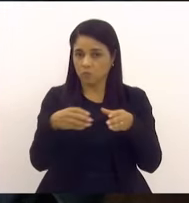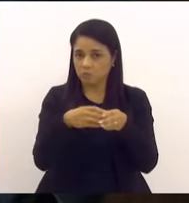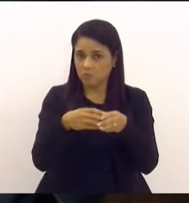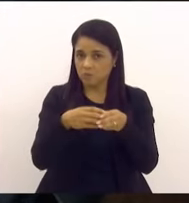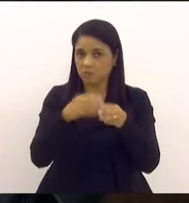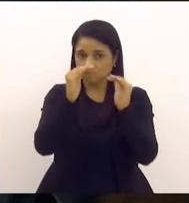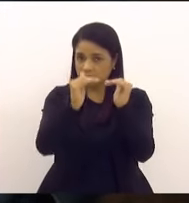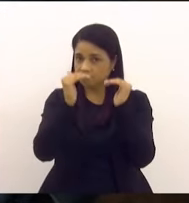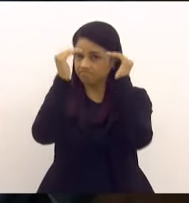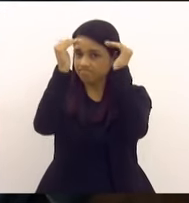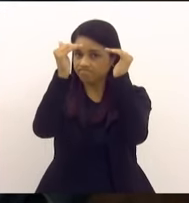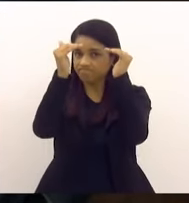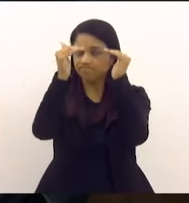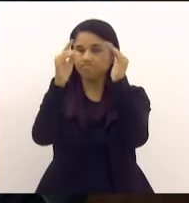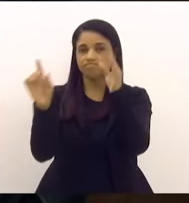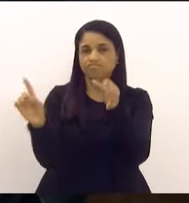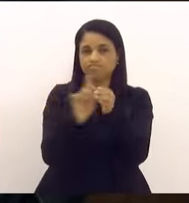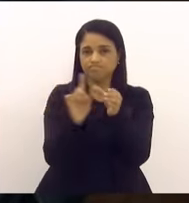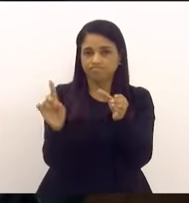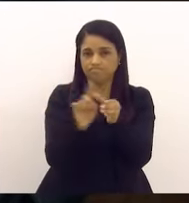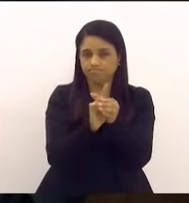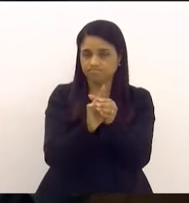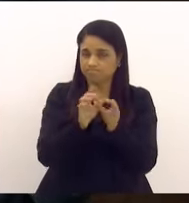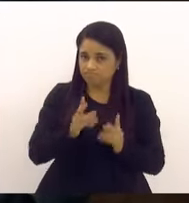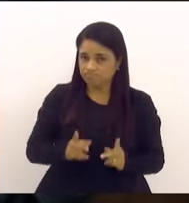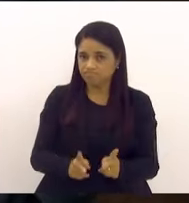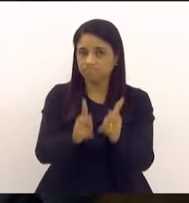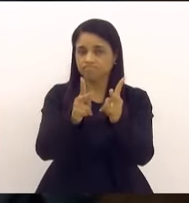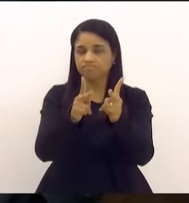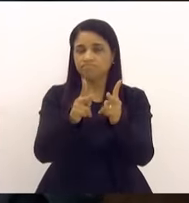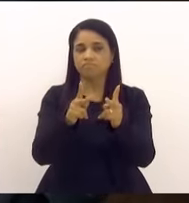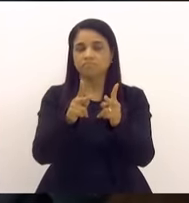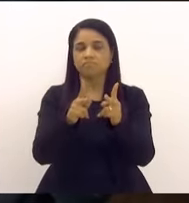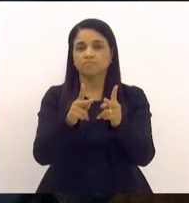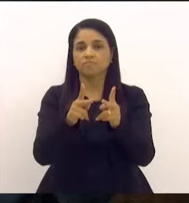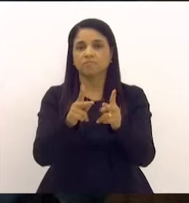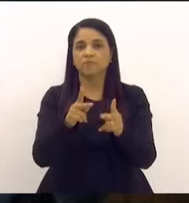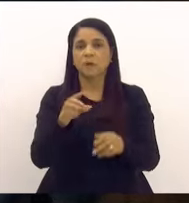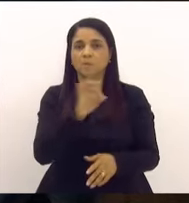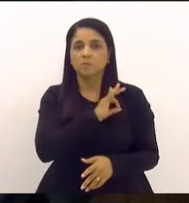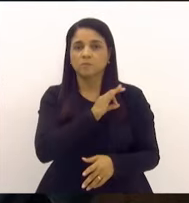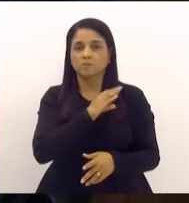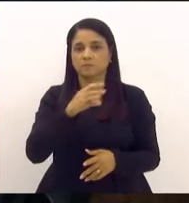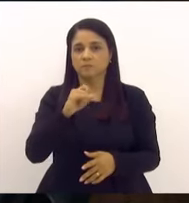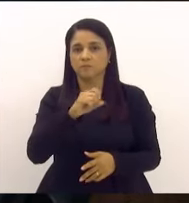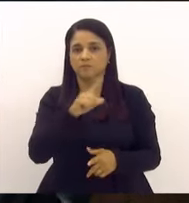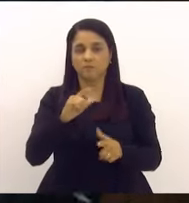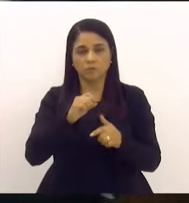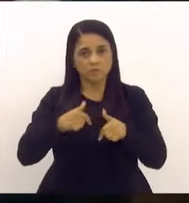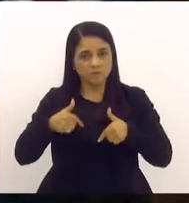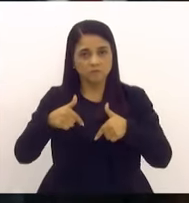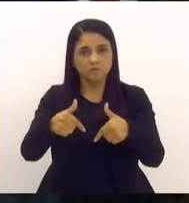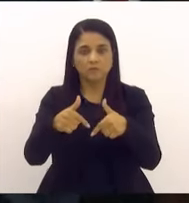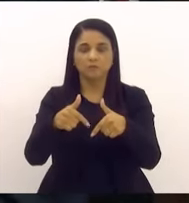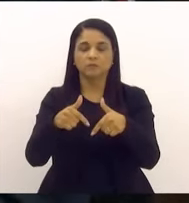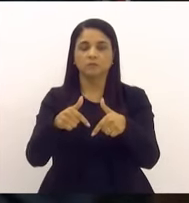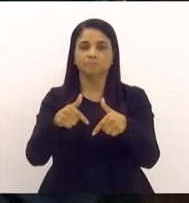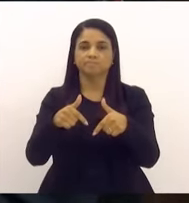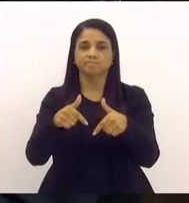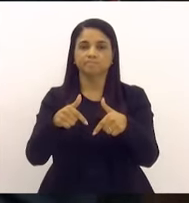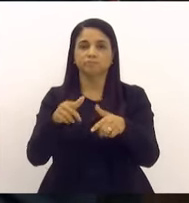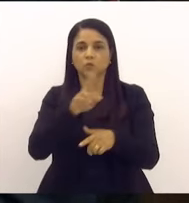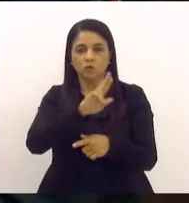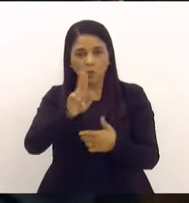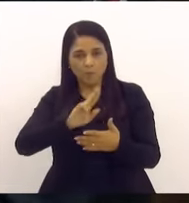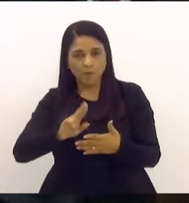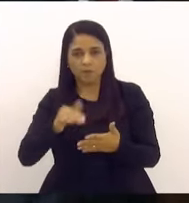de Polícia, como membros efetivos extraordinários, policiais civis em atividade no exercício das funções,